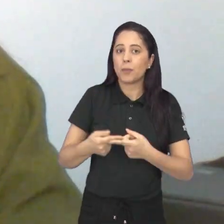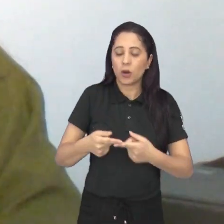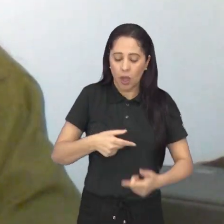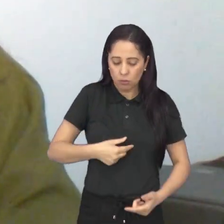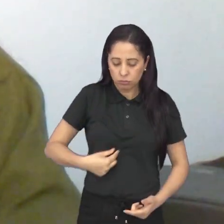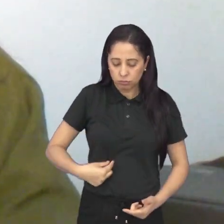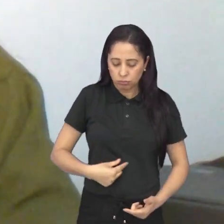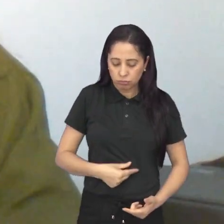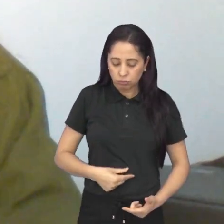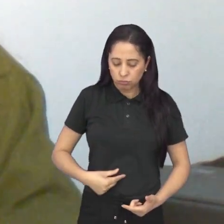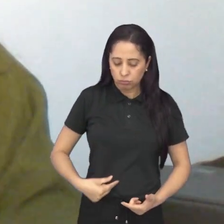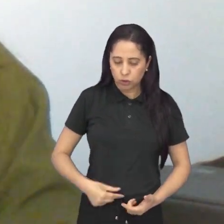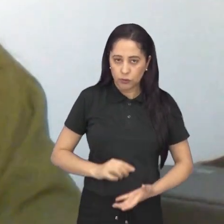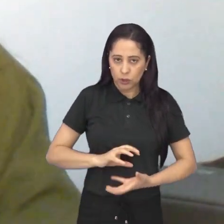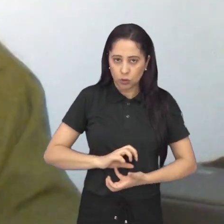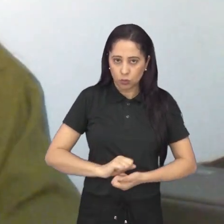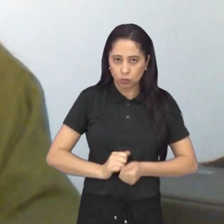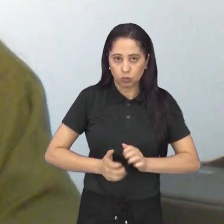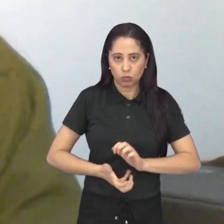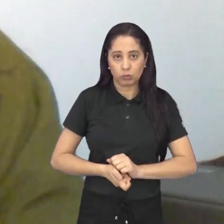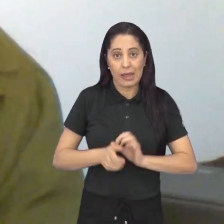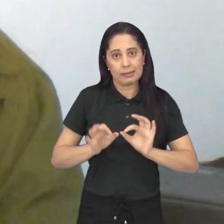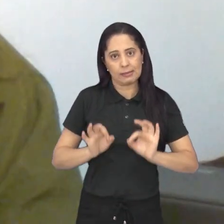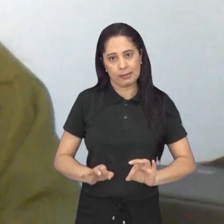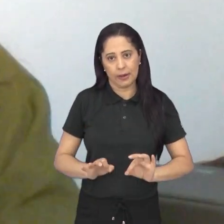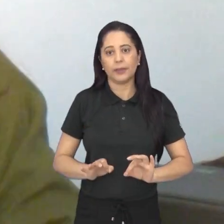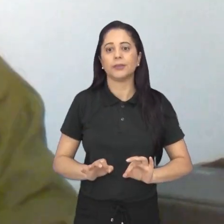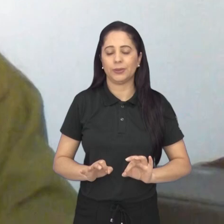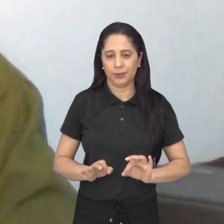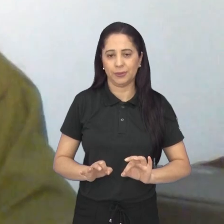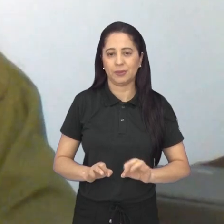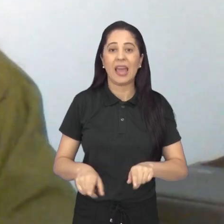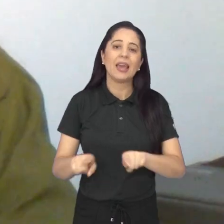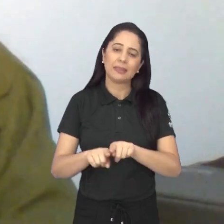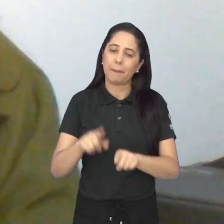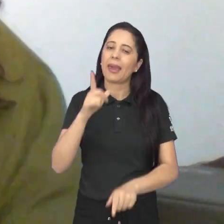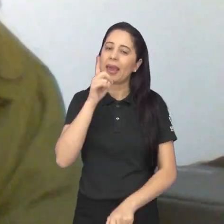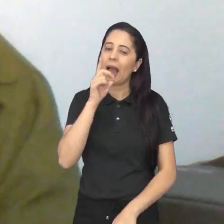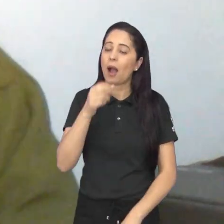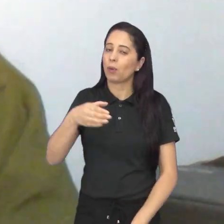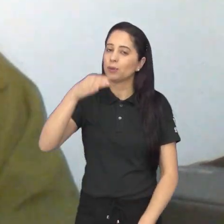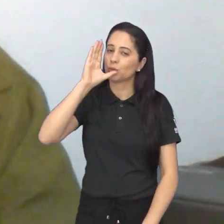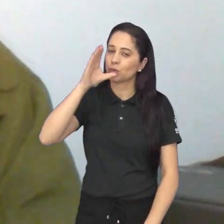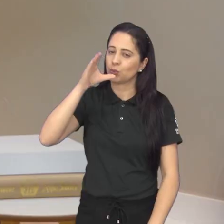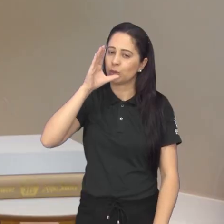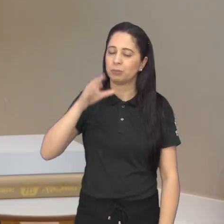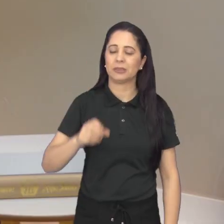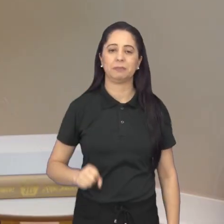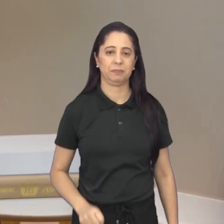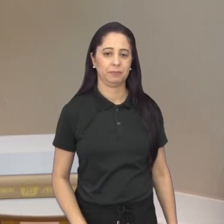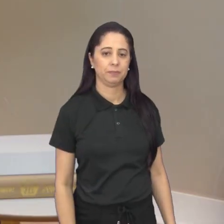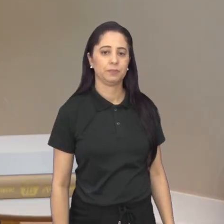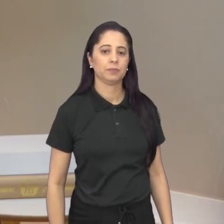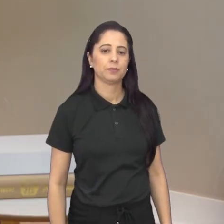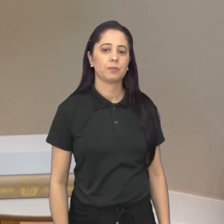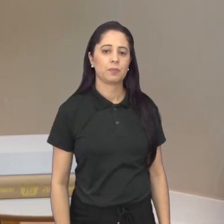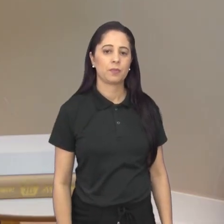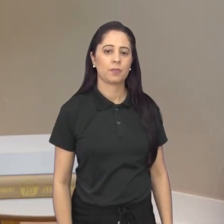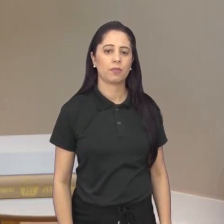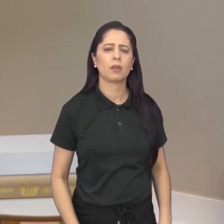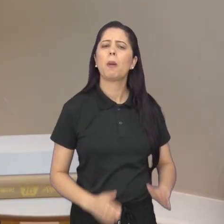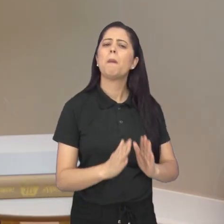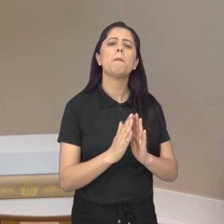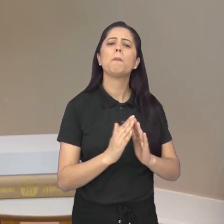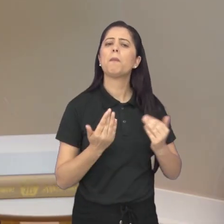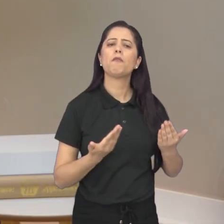se alimentem e façam o papel delas, né? Então, e a hidratação também. Ótimo. A gente pode, por